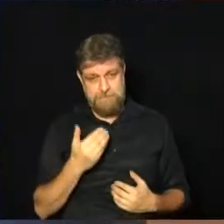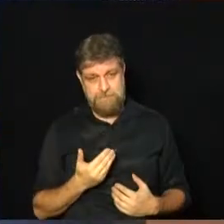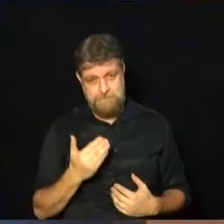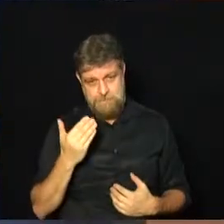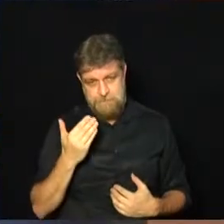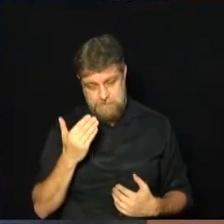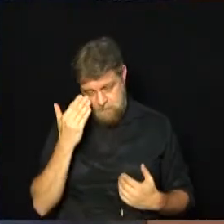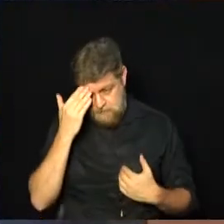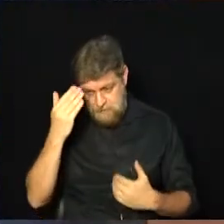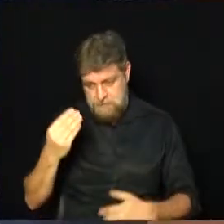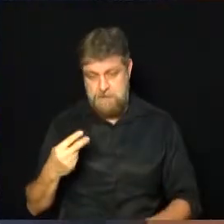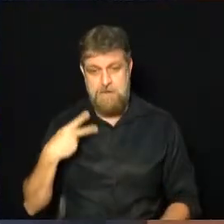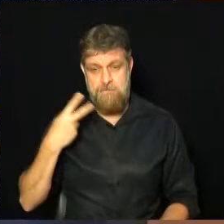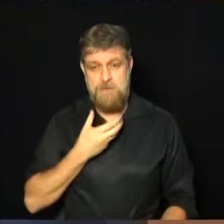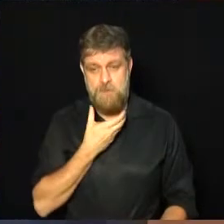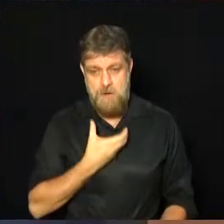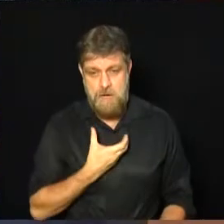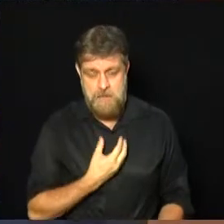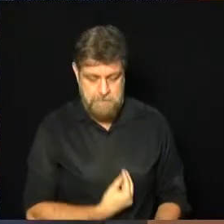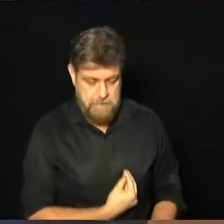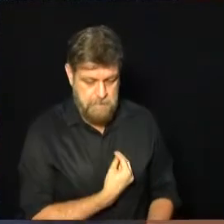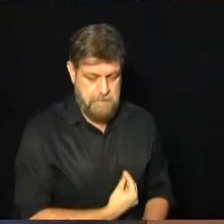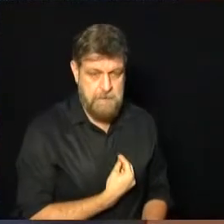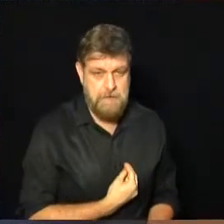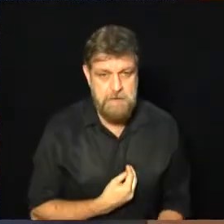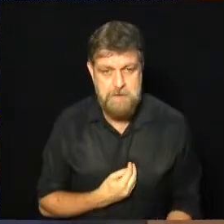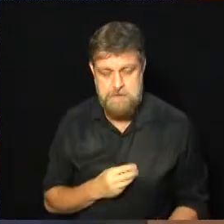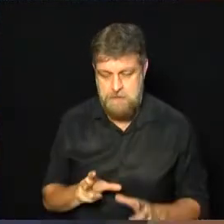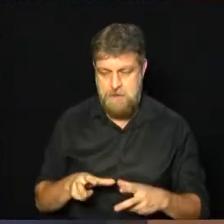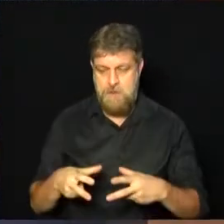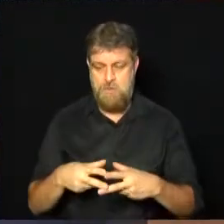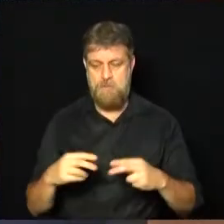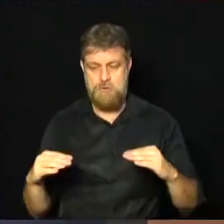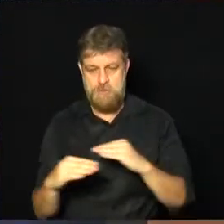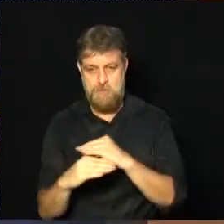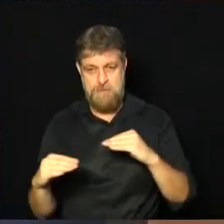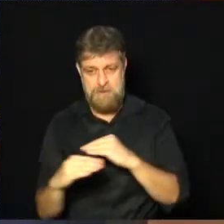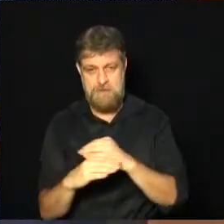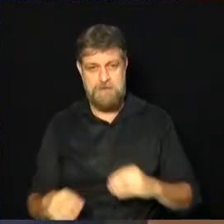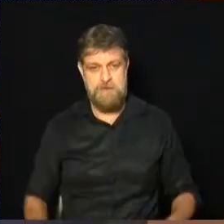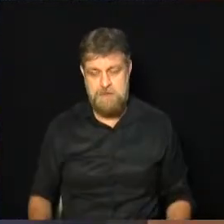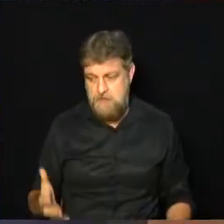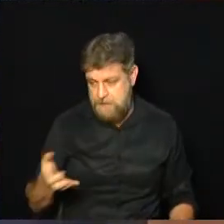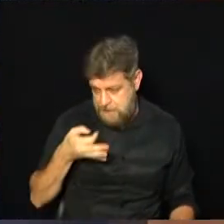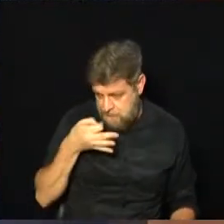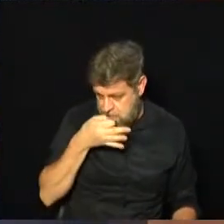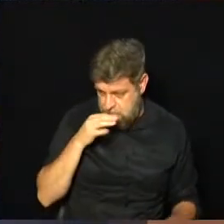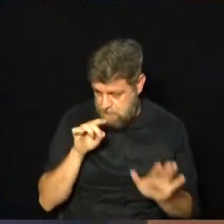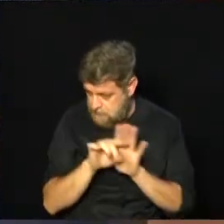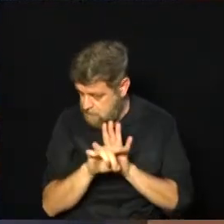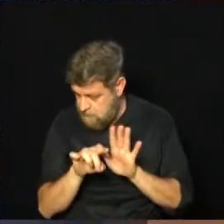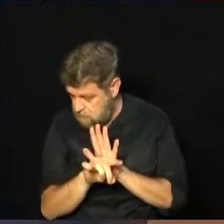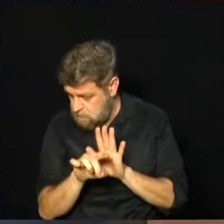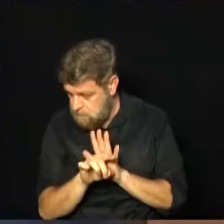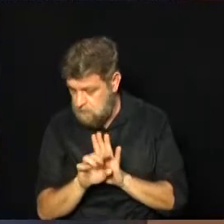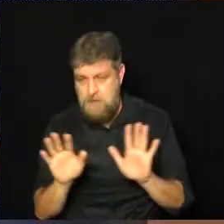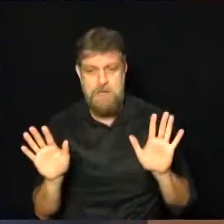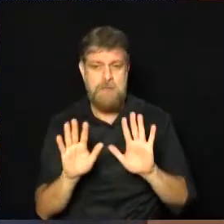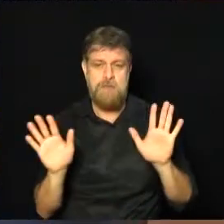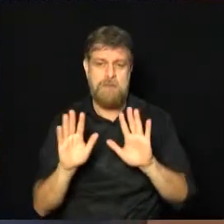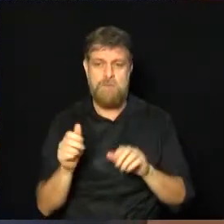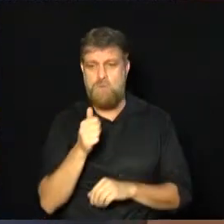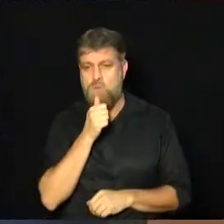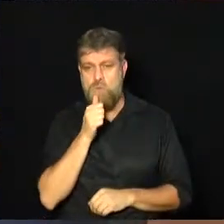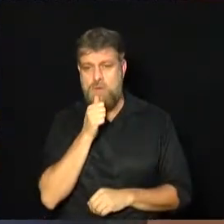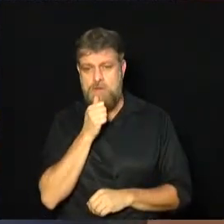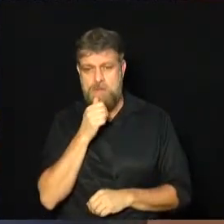vereador Carmo. Obrigado, é membro também da Comissão de Mobilidade. Quer fazer alguma pergunta ao secretário? Não.